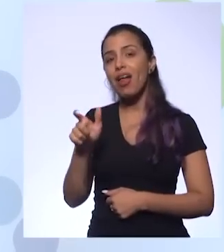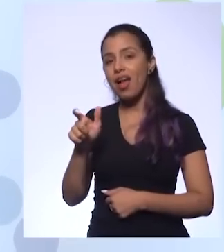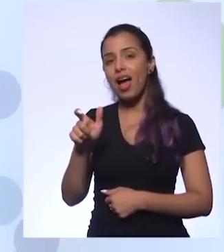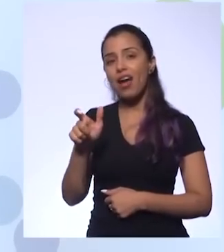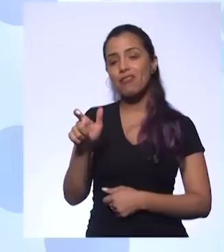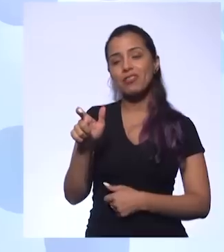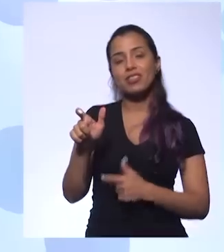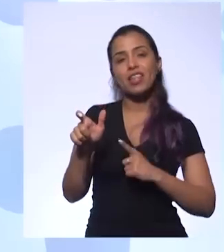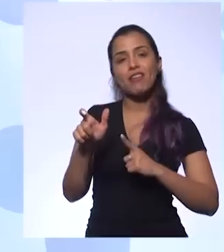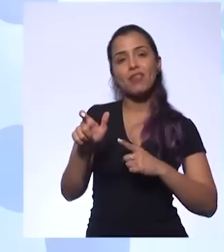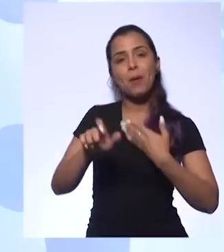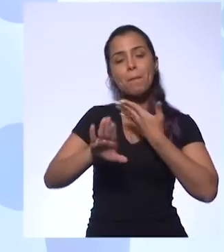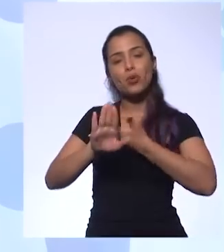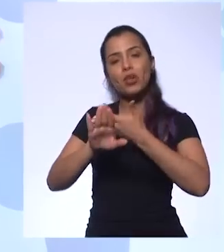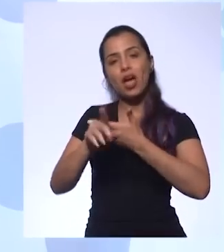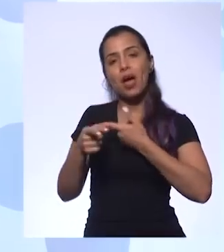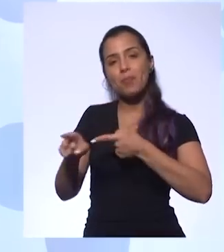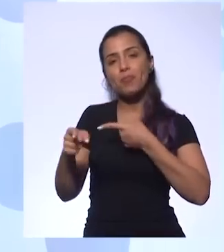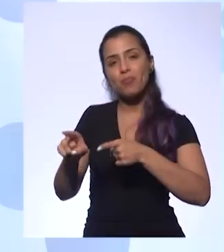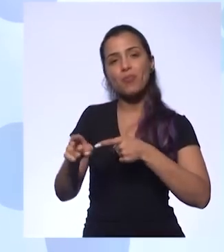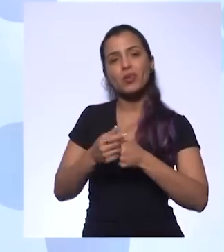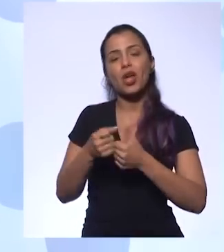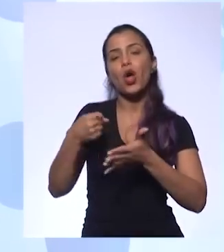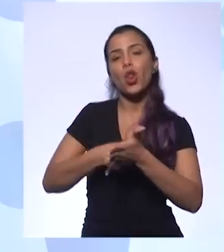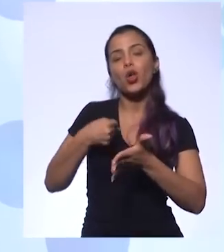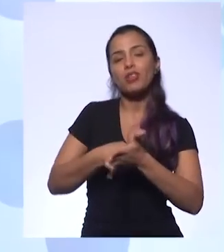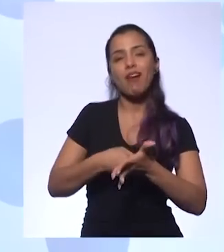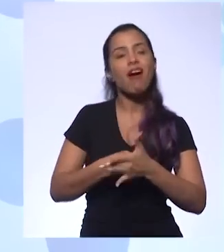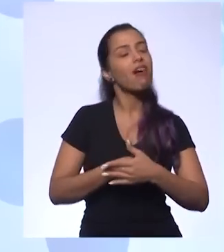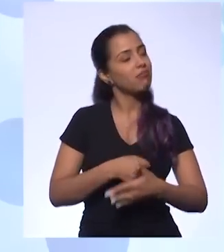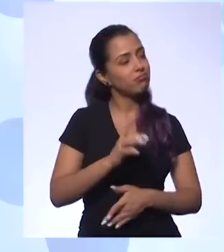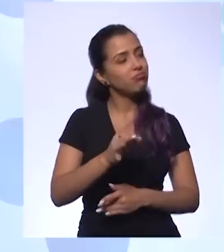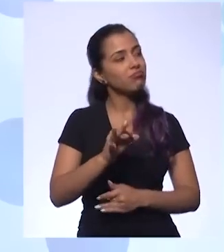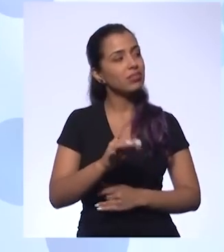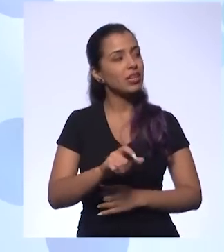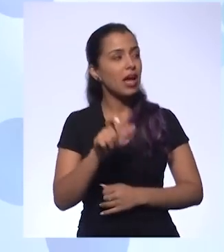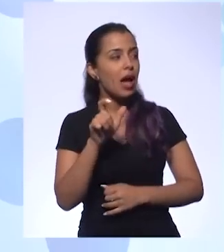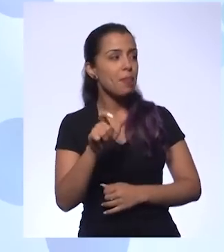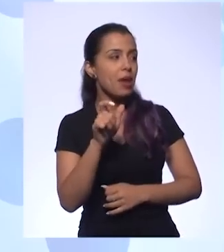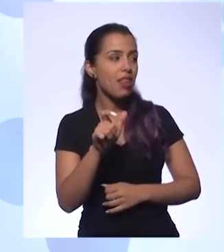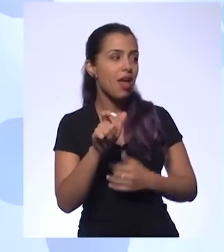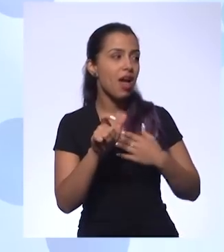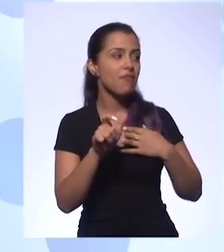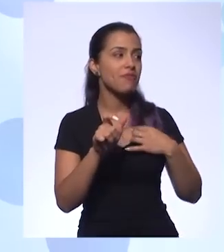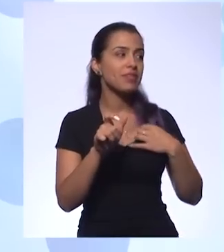não ia? Apropriar, lutar. Não, mas Isso. é que a palavra ocupar